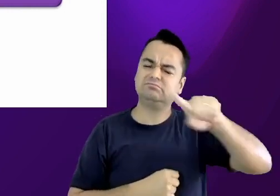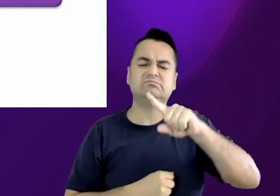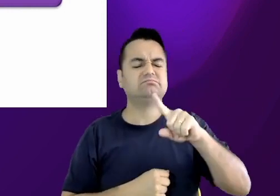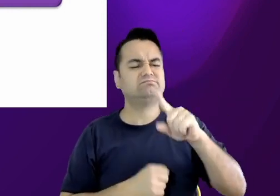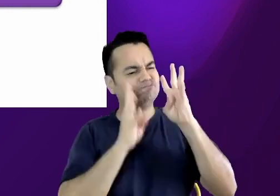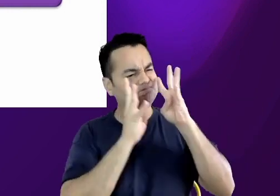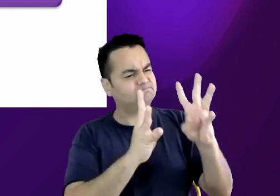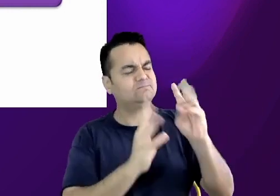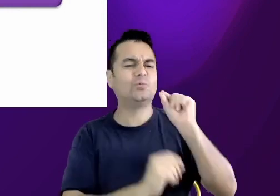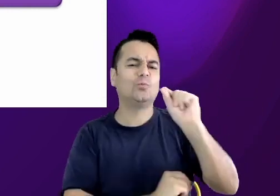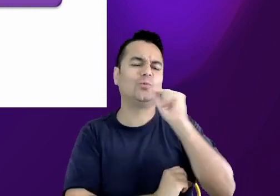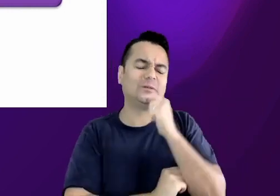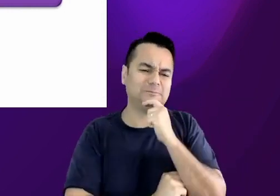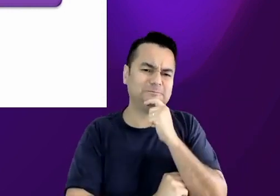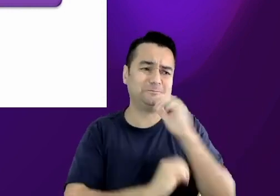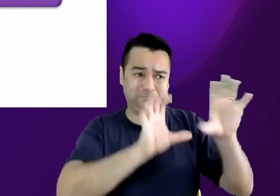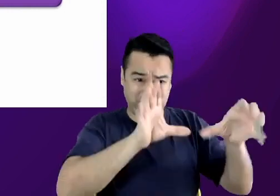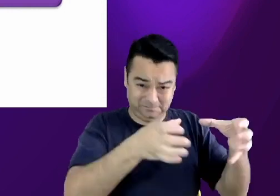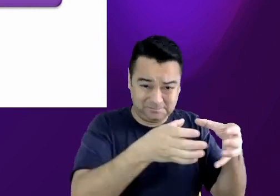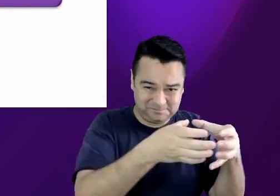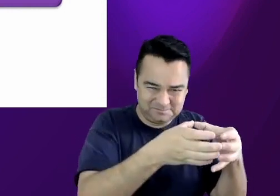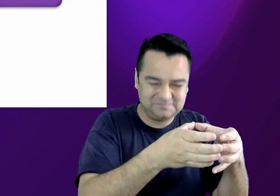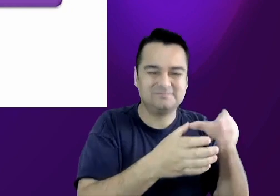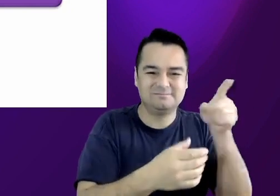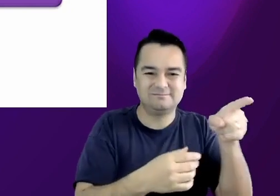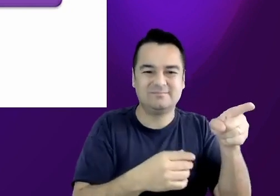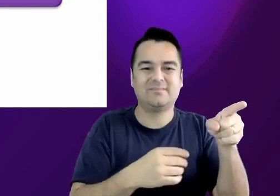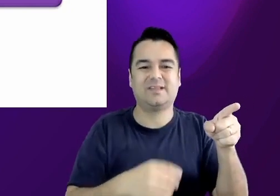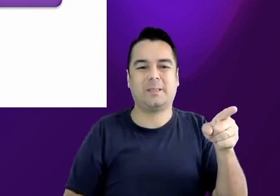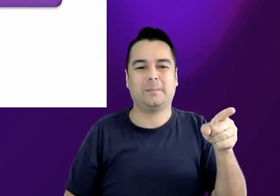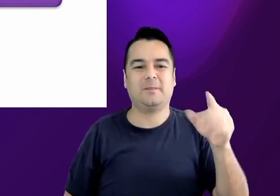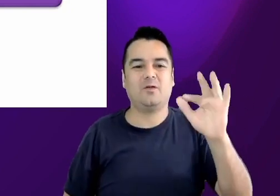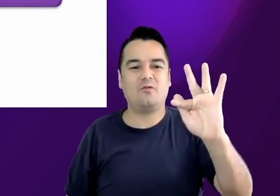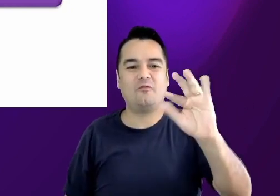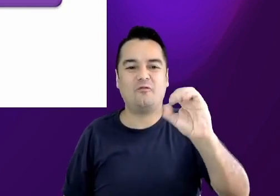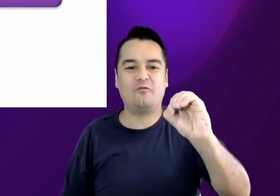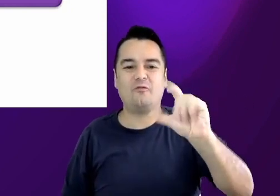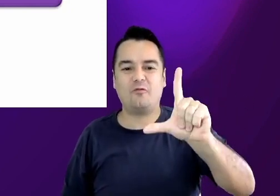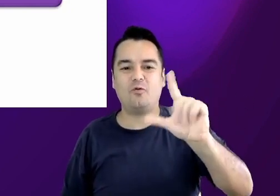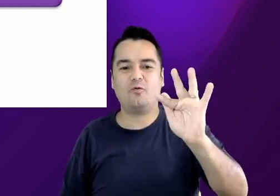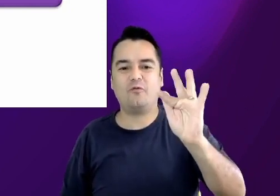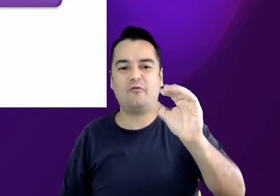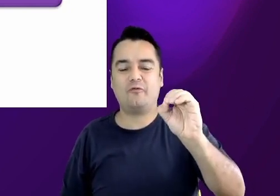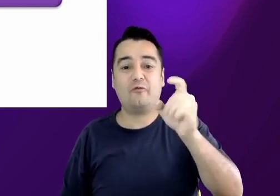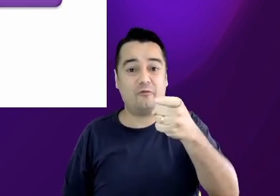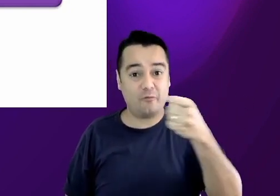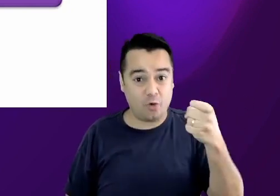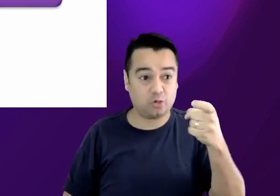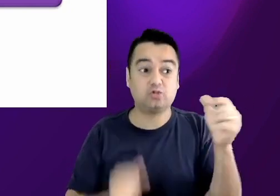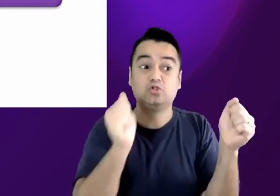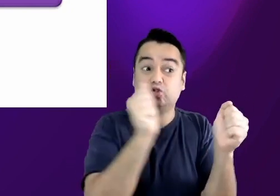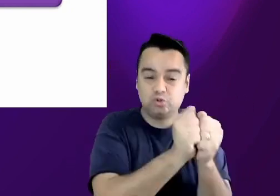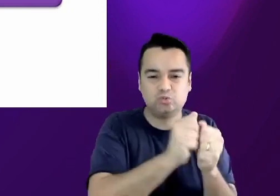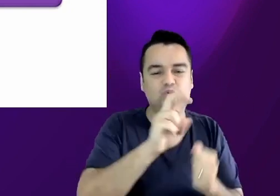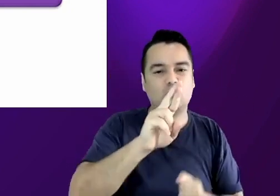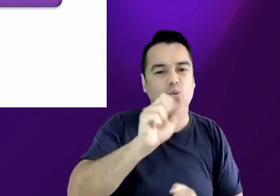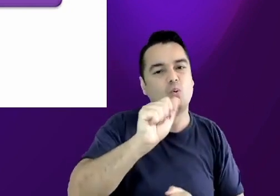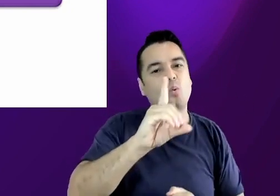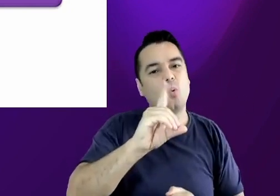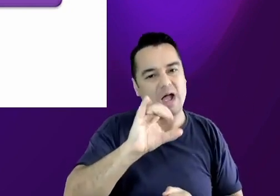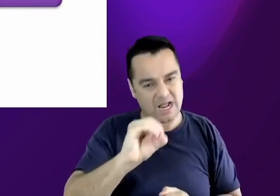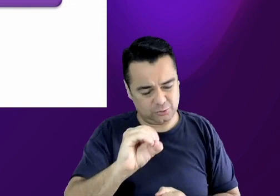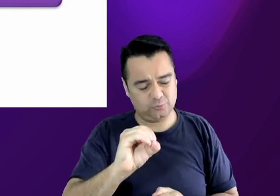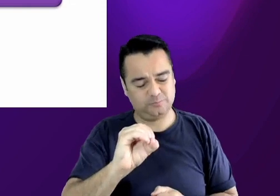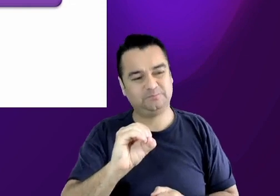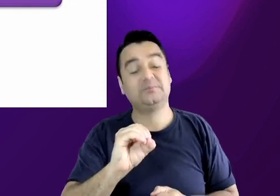foi que o grupo que fez FOLFOX, junto com rádio, independente de respondedores ou não respondedores,